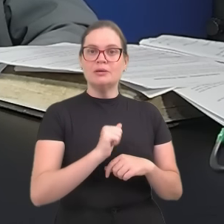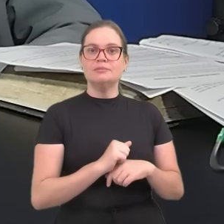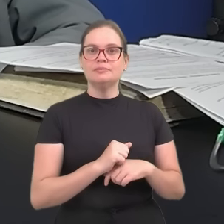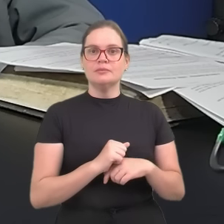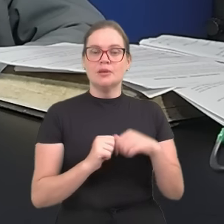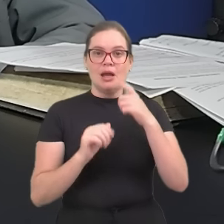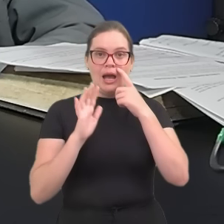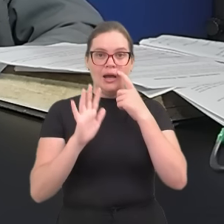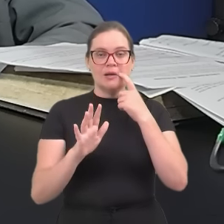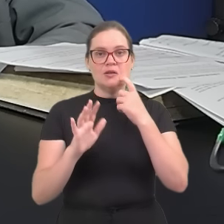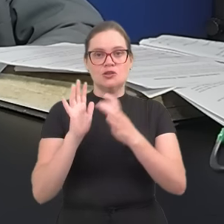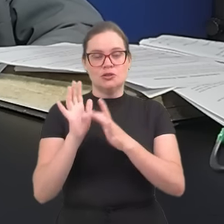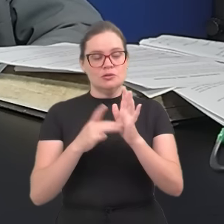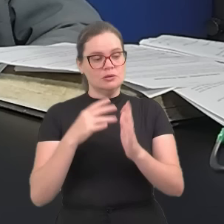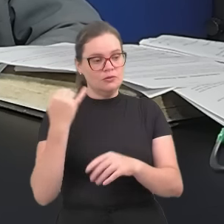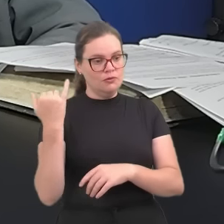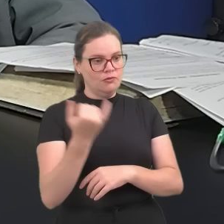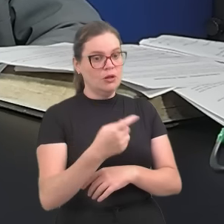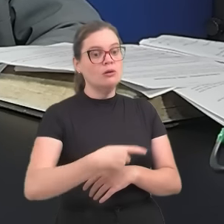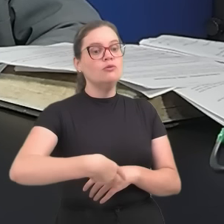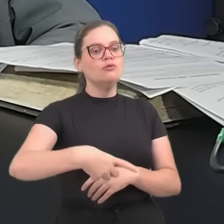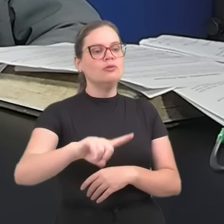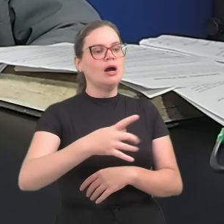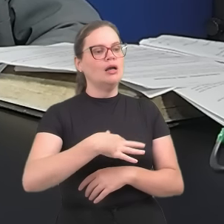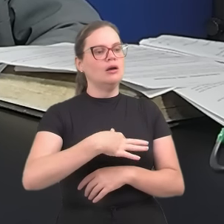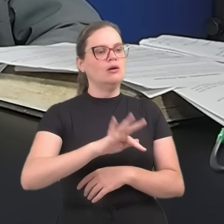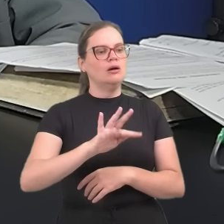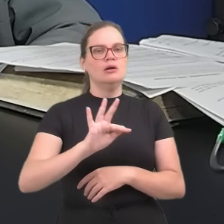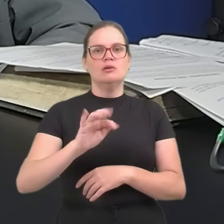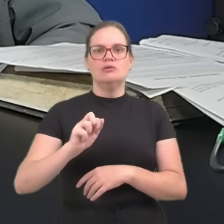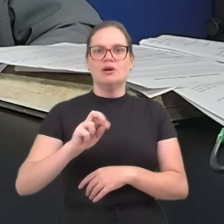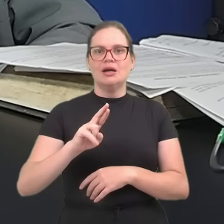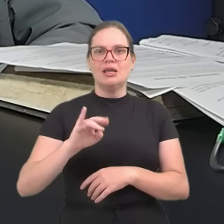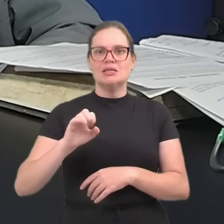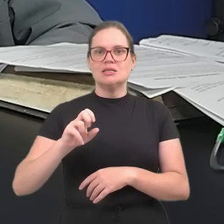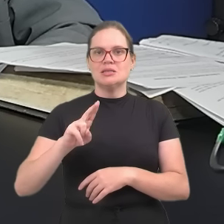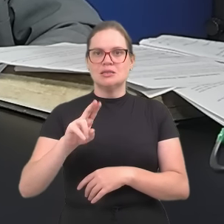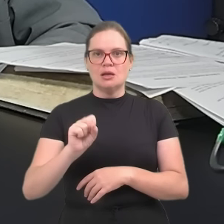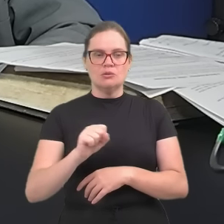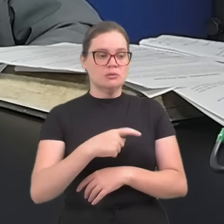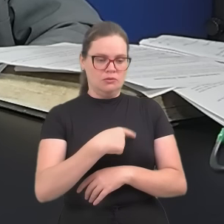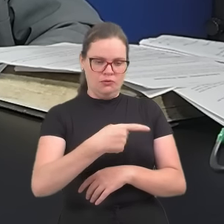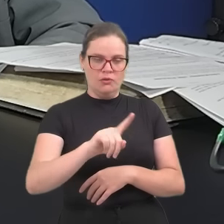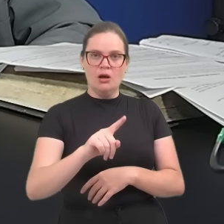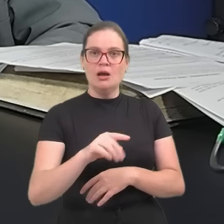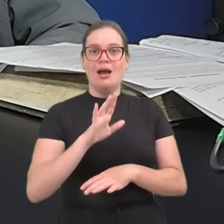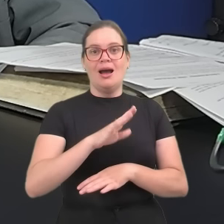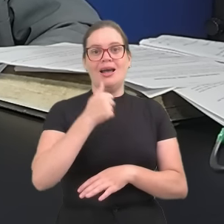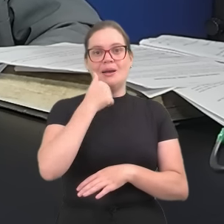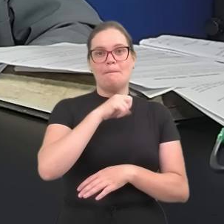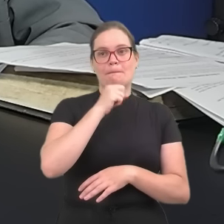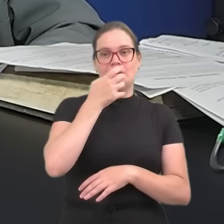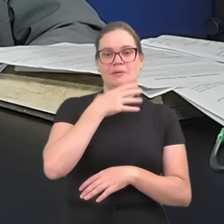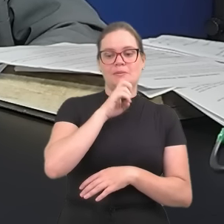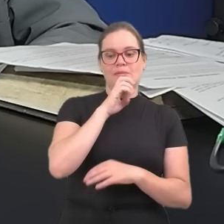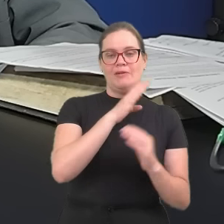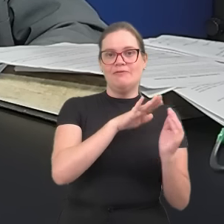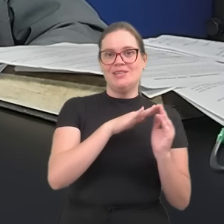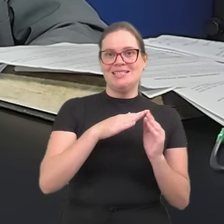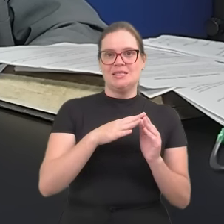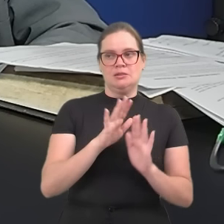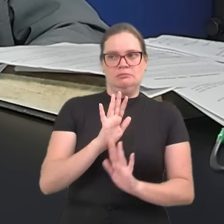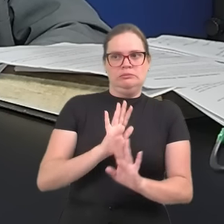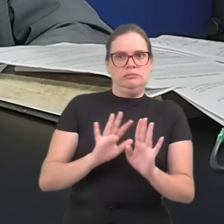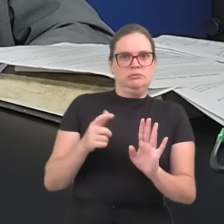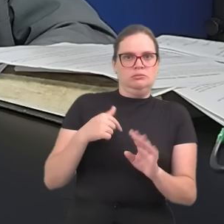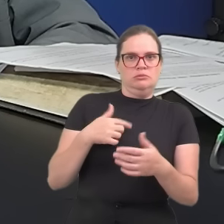fariseus, os vizinhos, até os próprios pais daquele homem, eles começaram a se esquivar para não estar